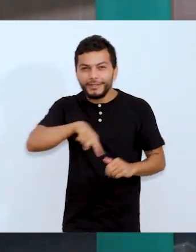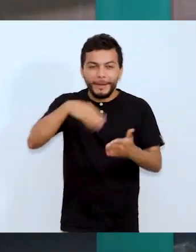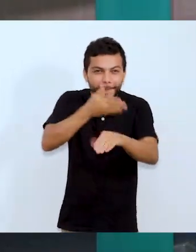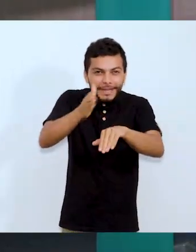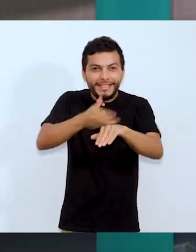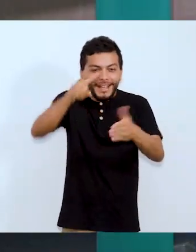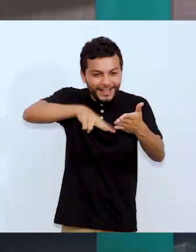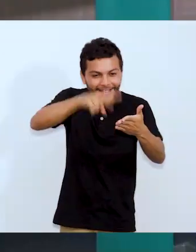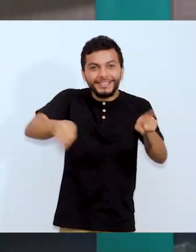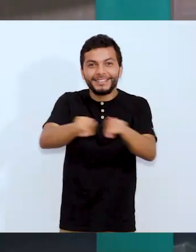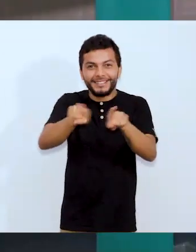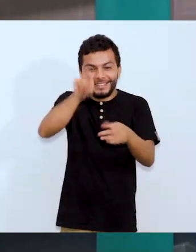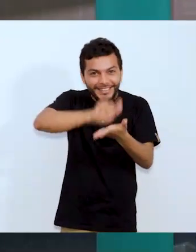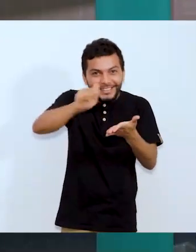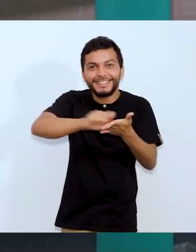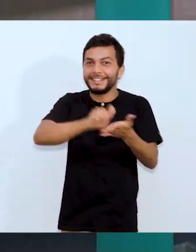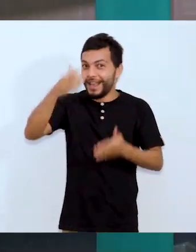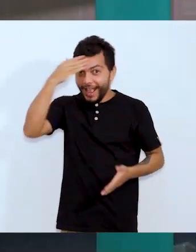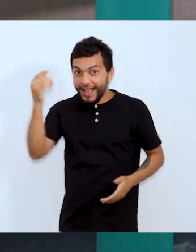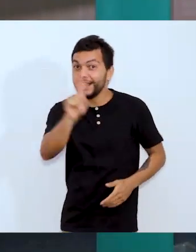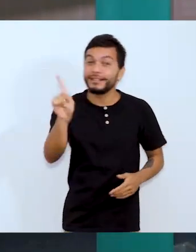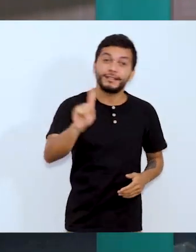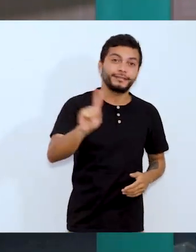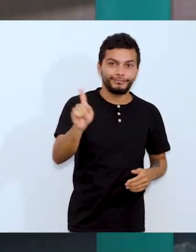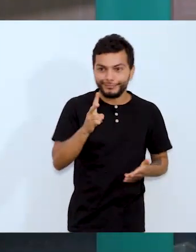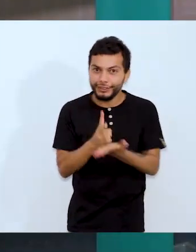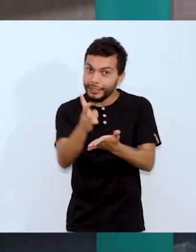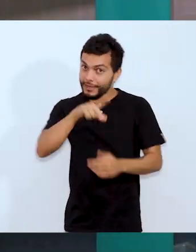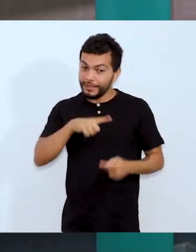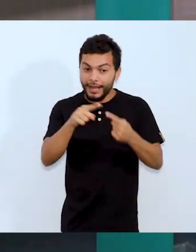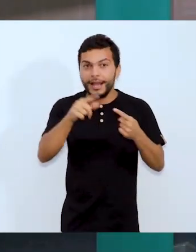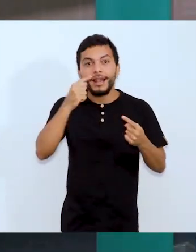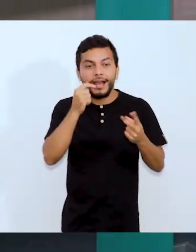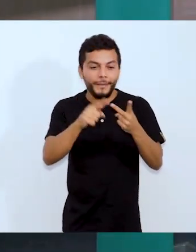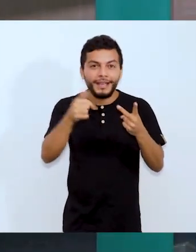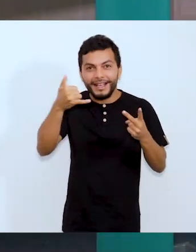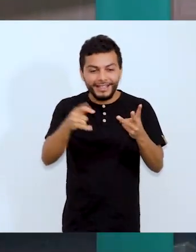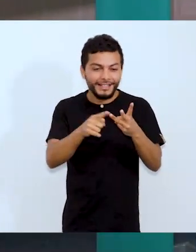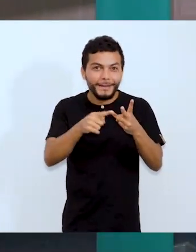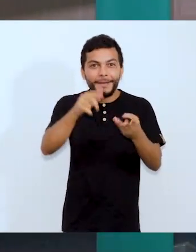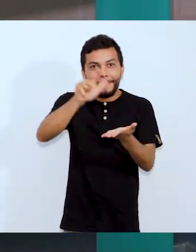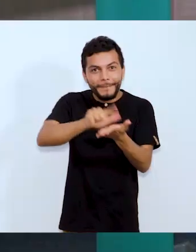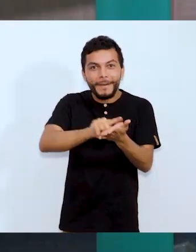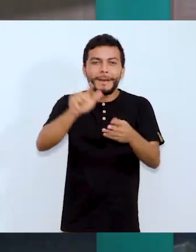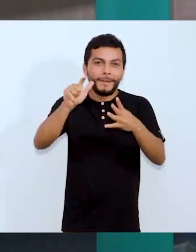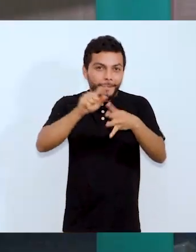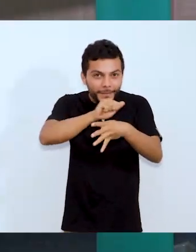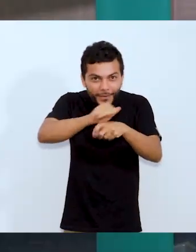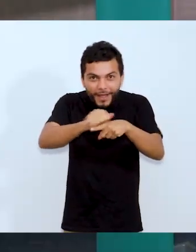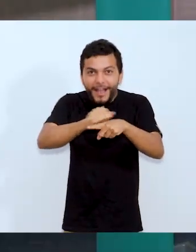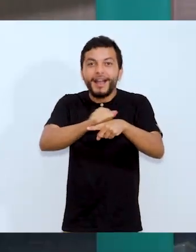leitura e a escrita. Não esqueçam, estarem sempre em mãos com lápis, caneta, papel, borracha